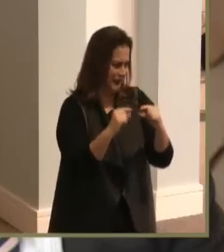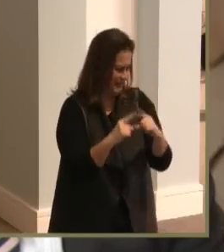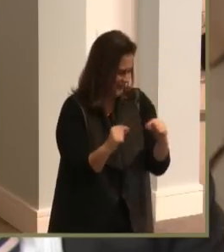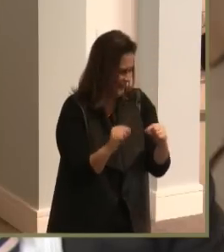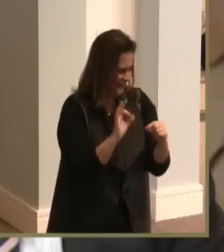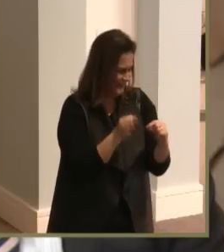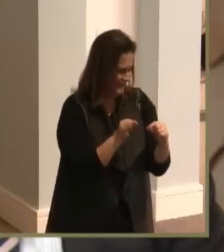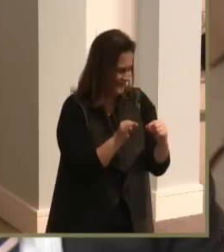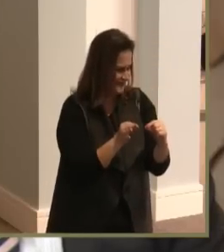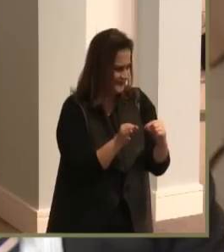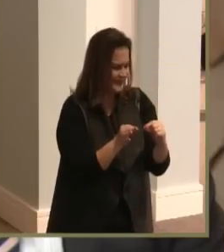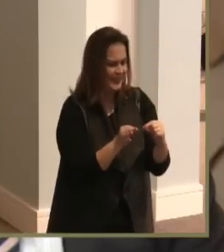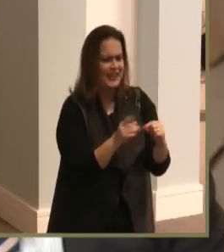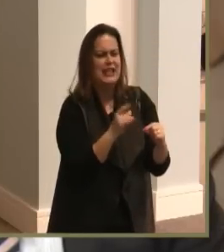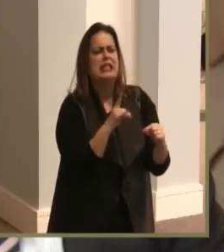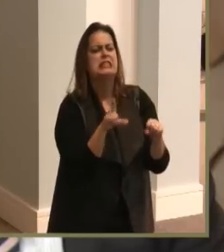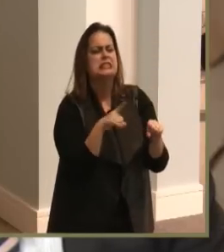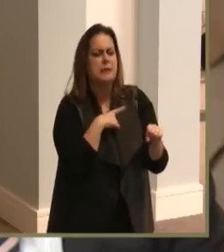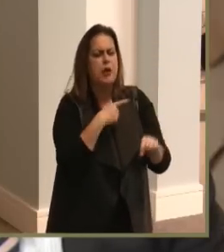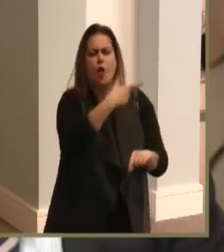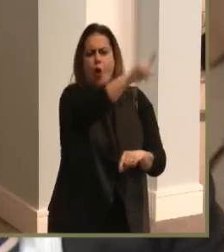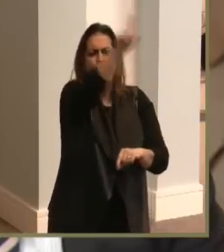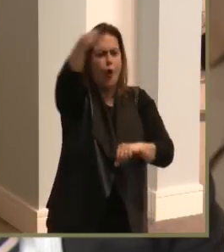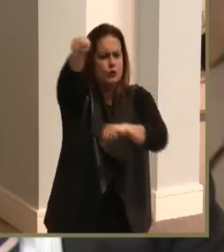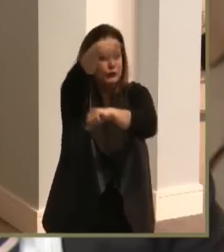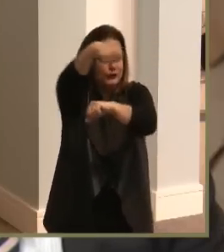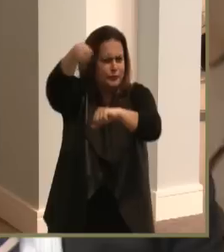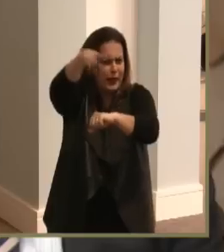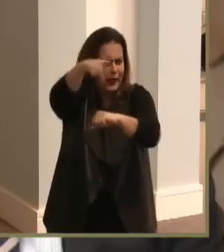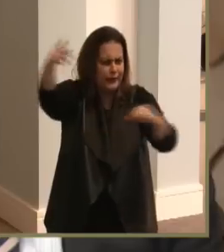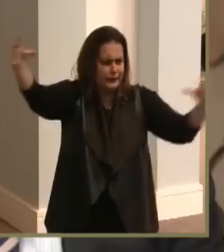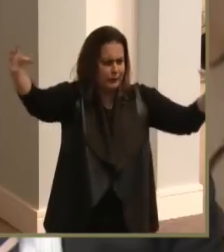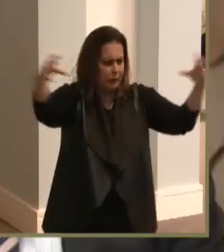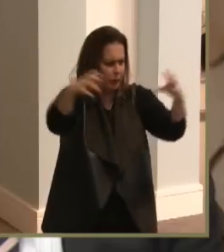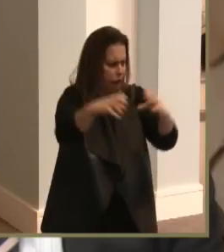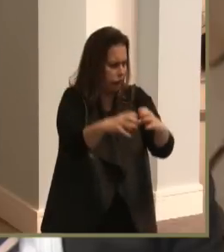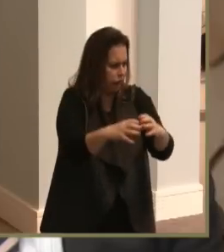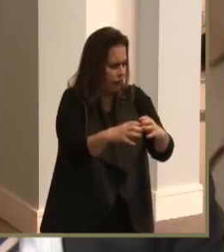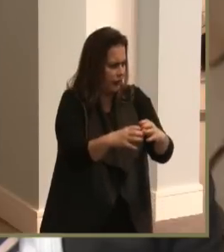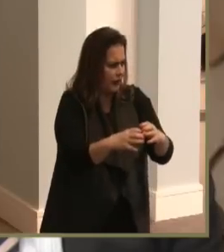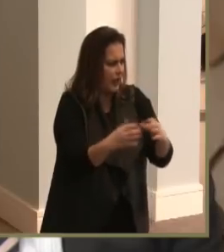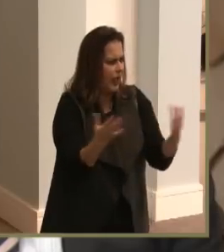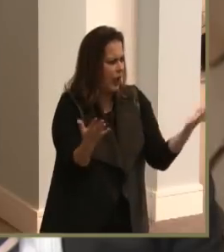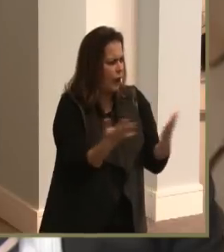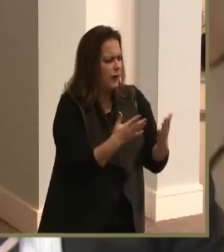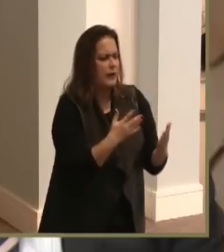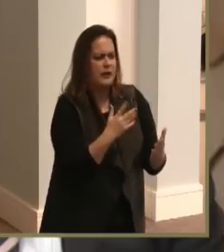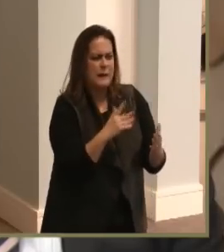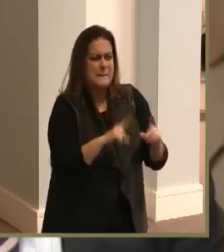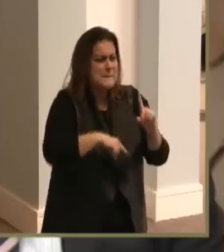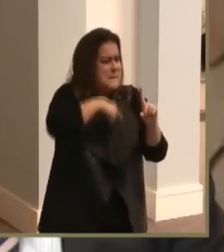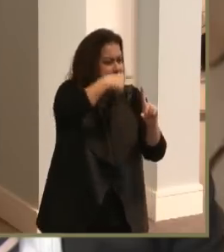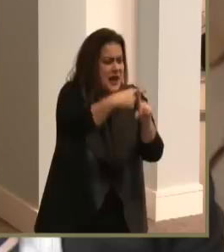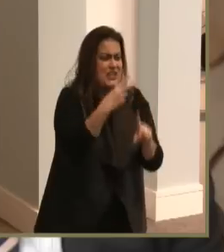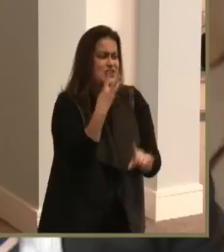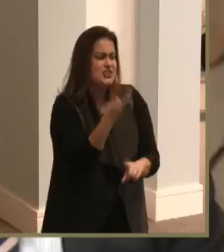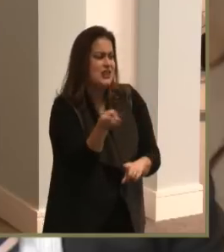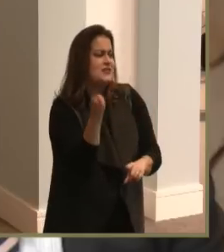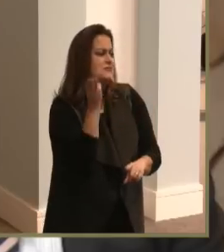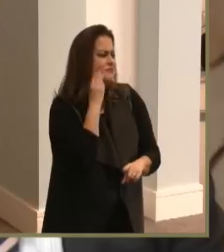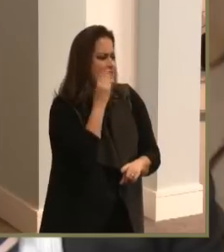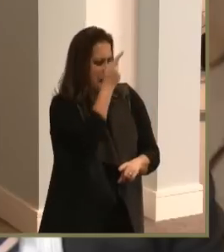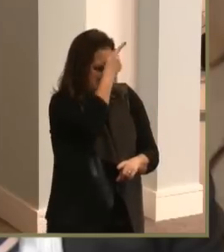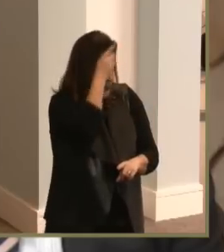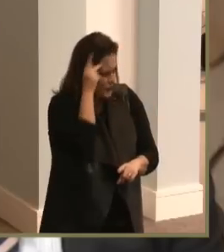irmãos estrangeiros, pessoas que vieram, a população hoje chegando a quase 3 milhões de pessoas, já passou de 3 milhões, segundo